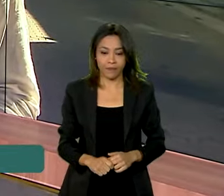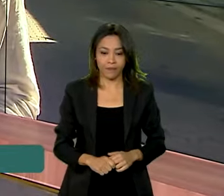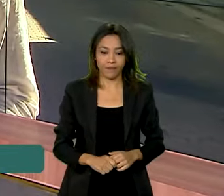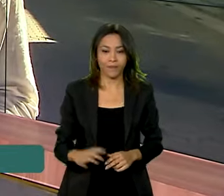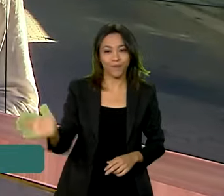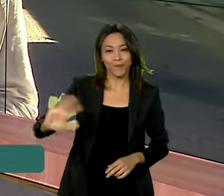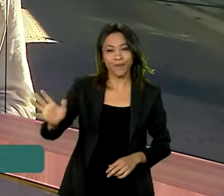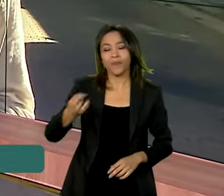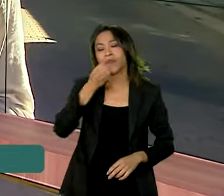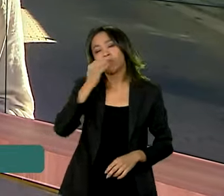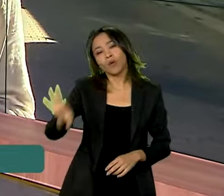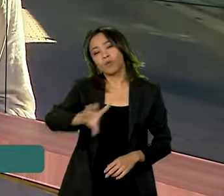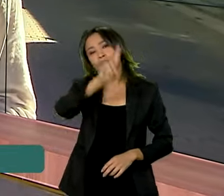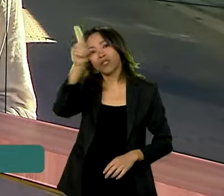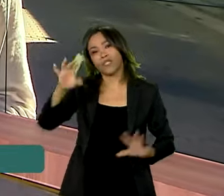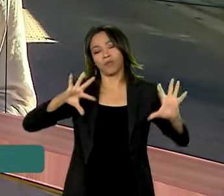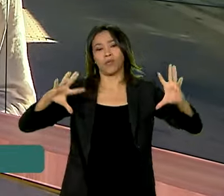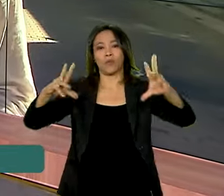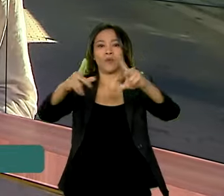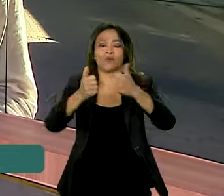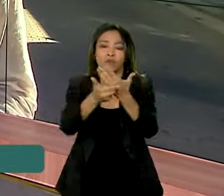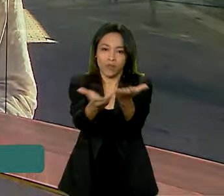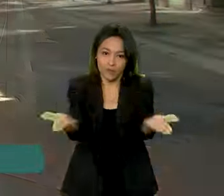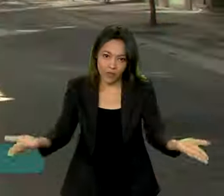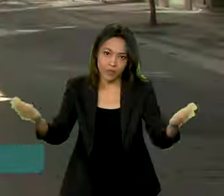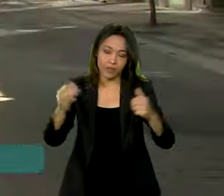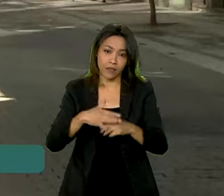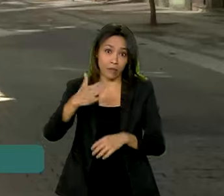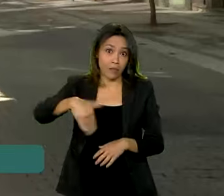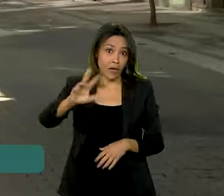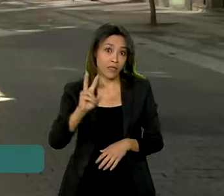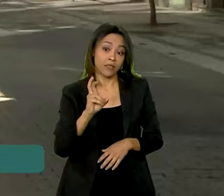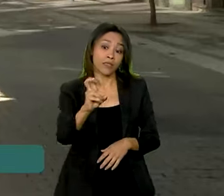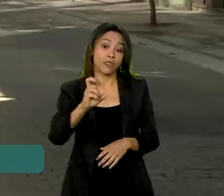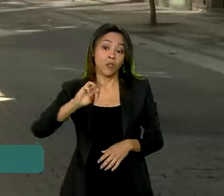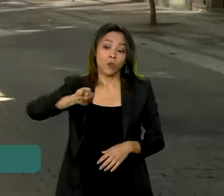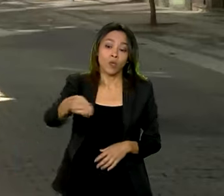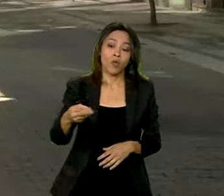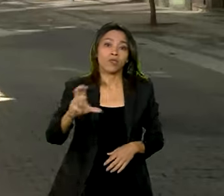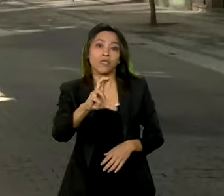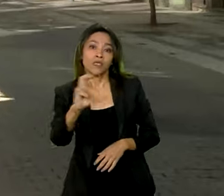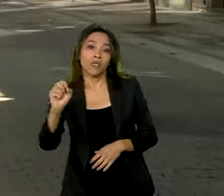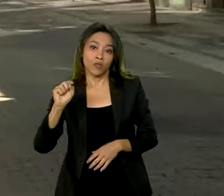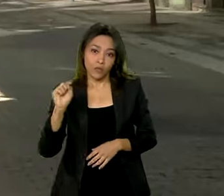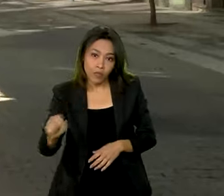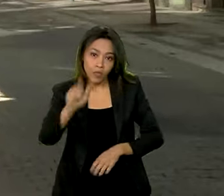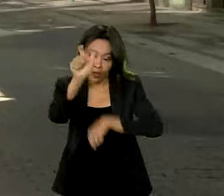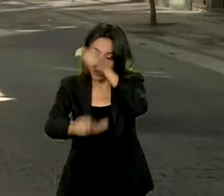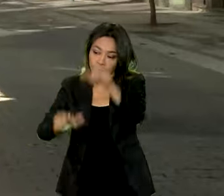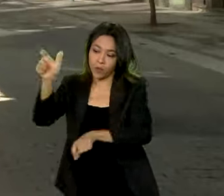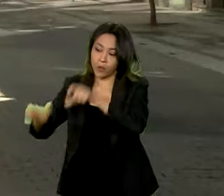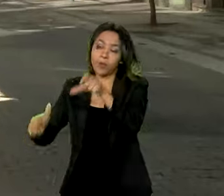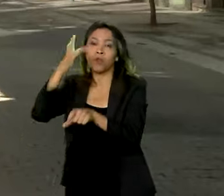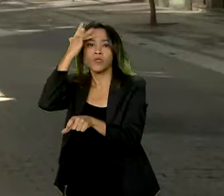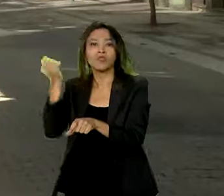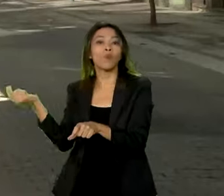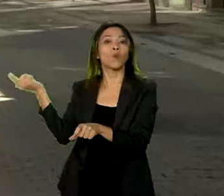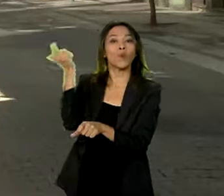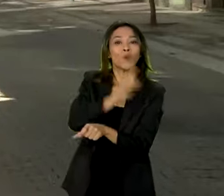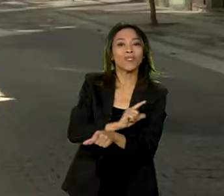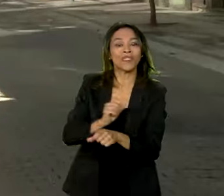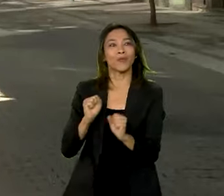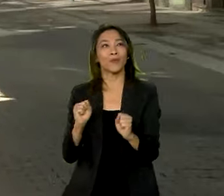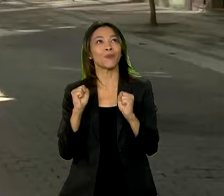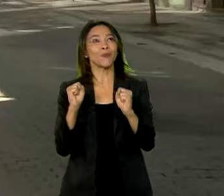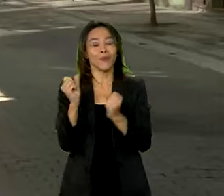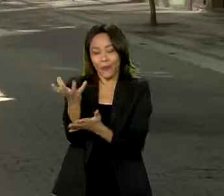Oi, Vanessa. Bom dia para você, bom dia a todos. Mais de 5 milhões e meio de contribuintes vão ser contemplados na restituição